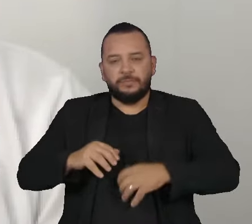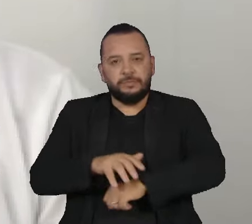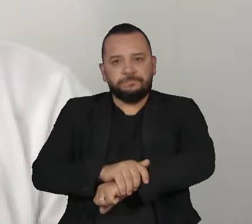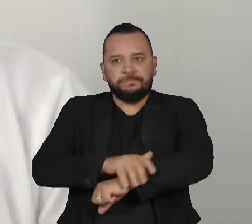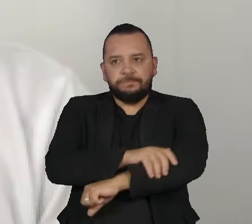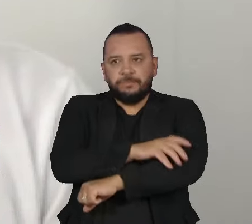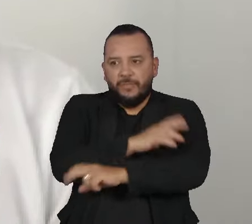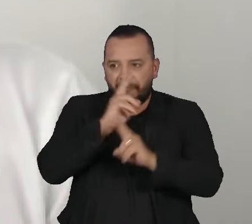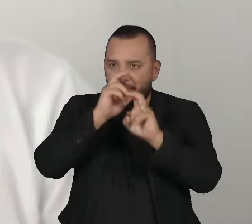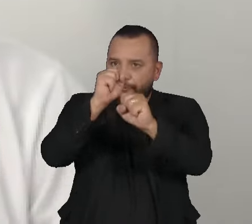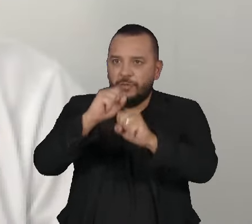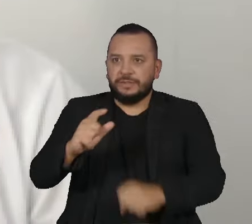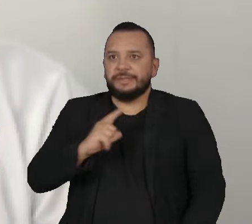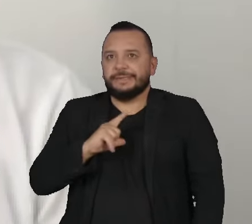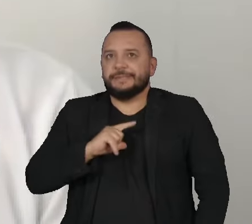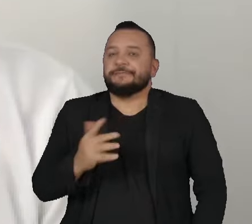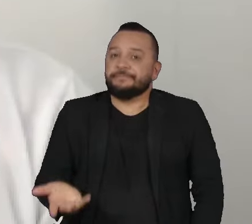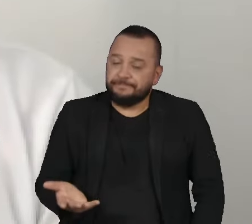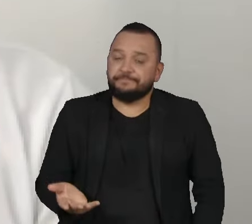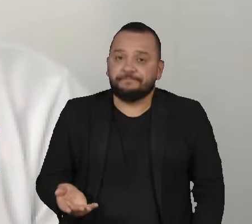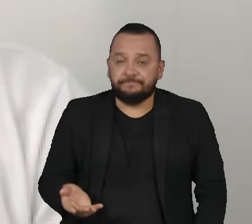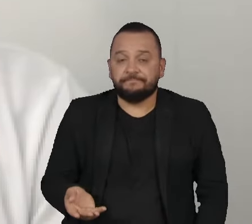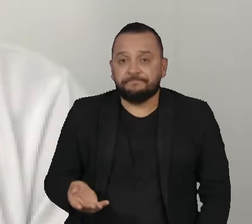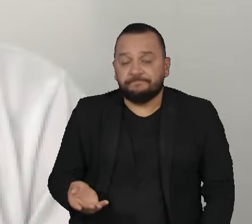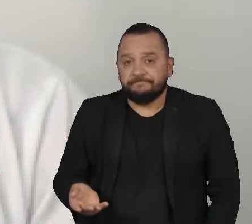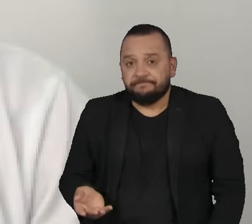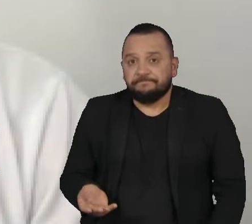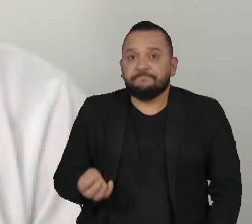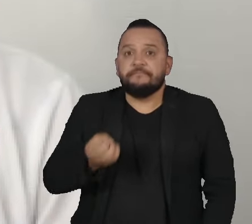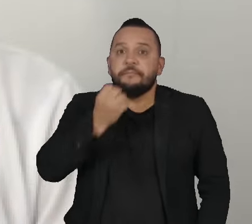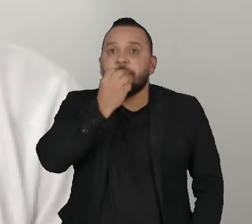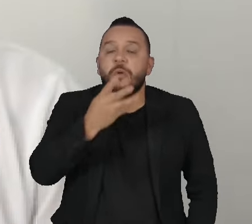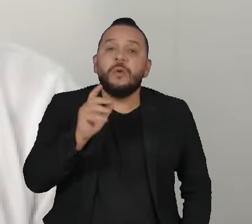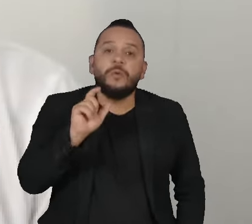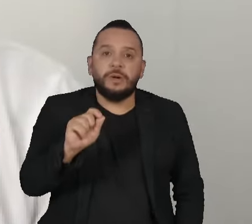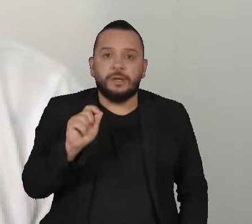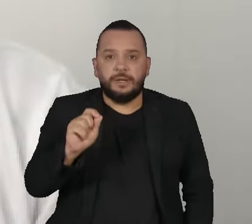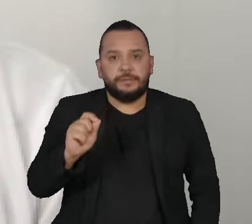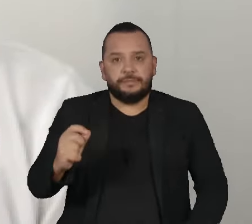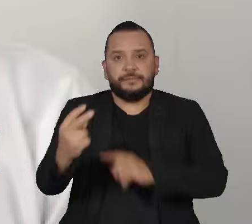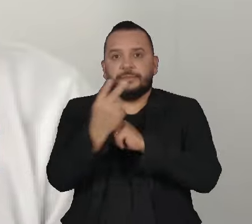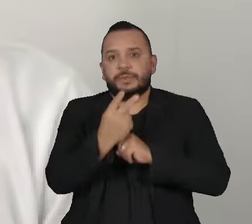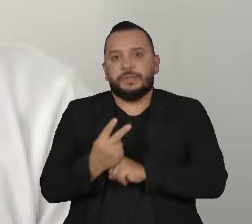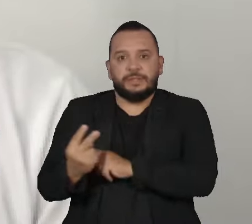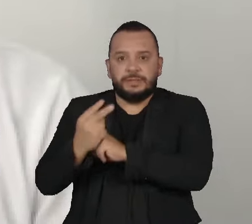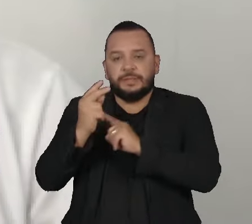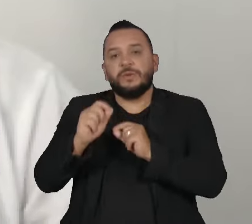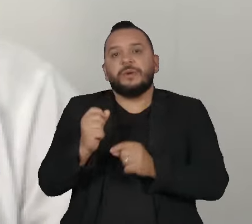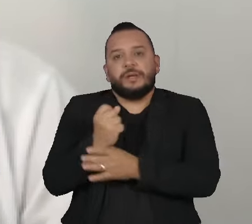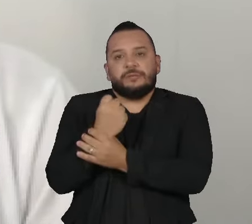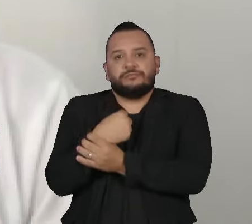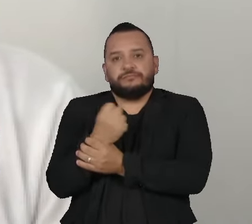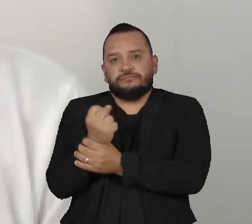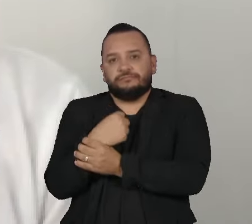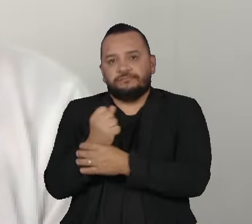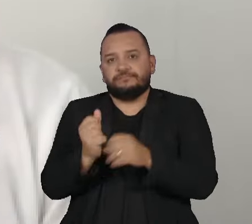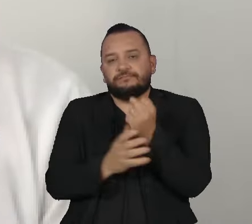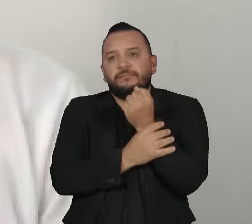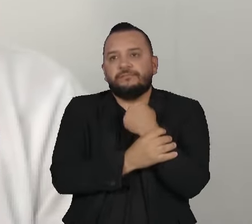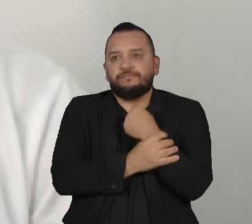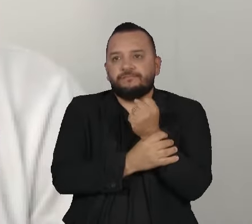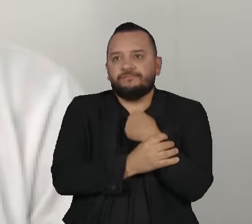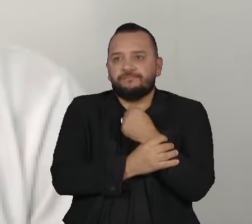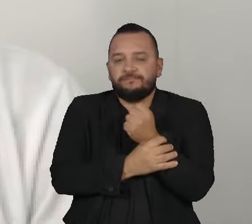isso, a gente tem uma vantagem significativa na proteção das articulações. Então, quando você tem